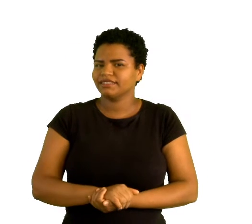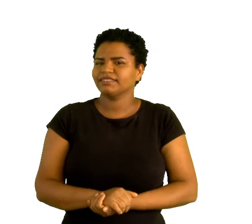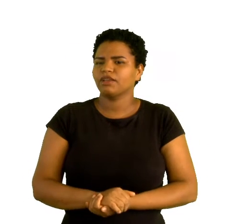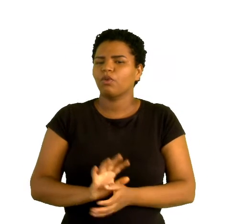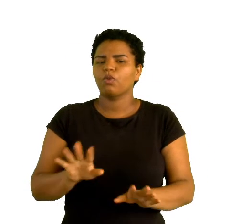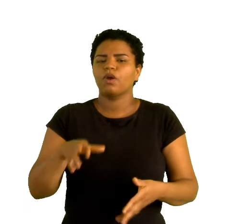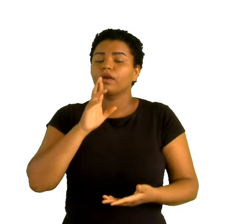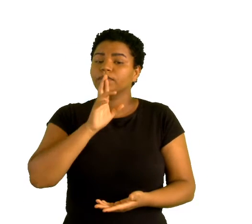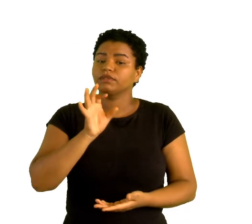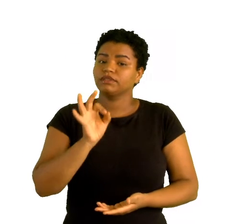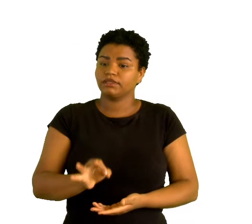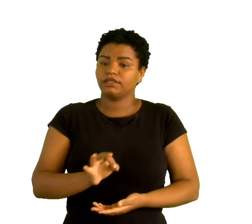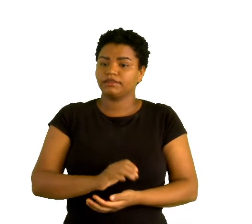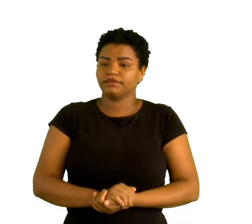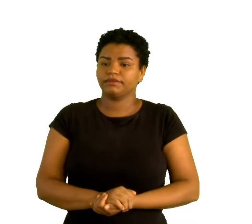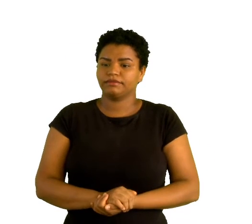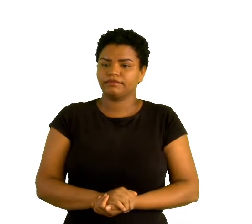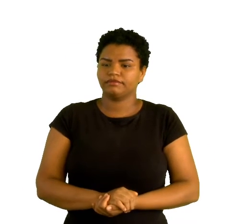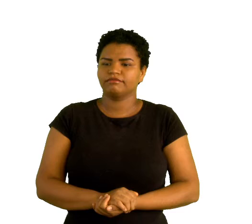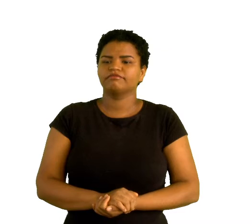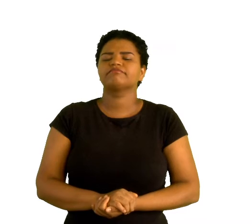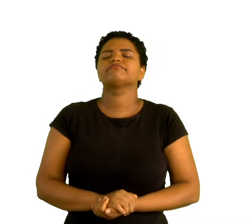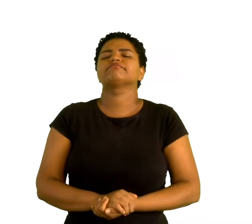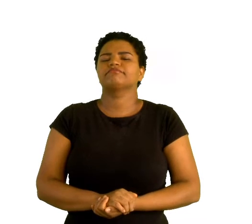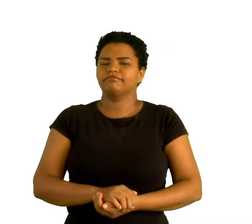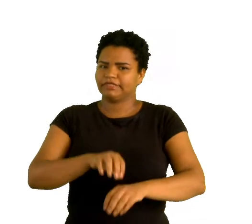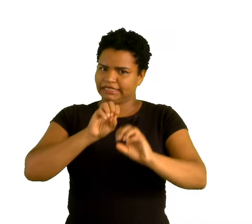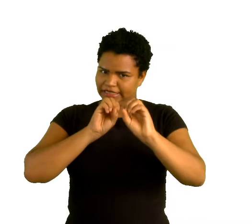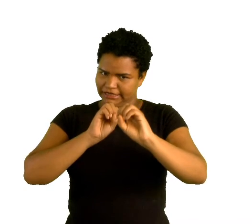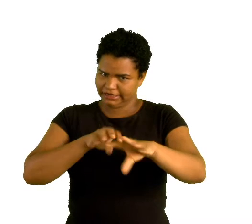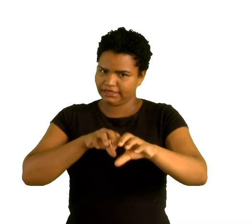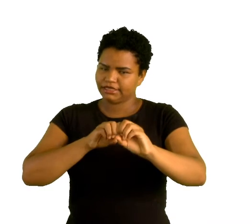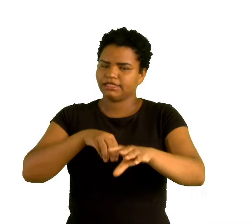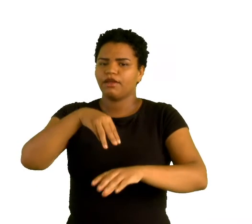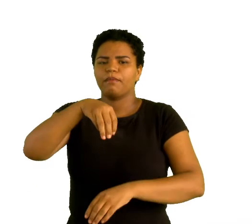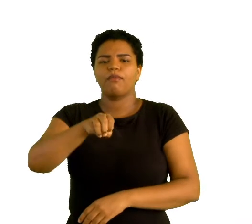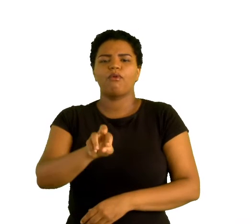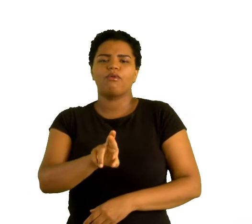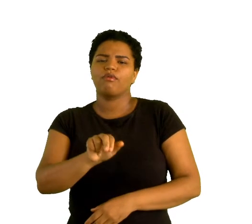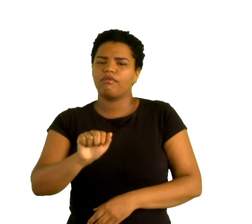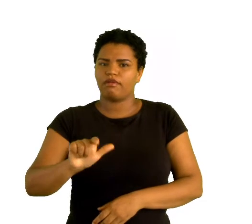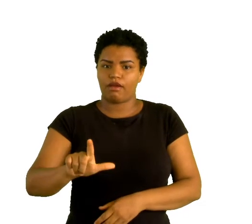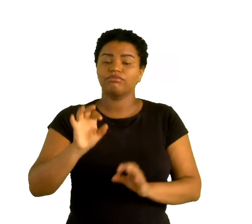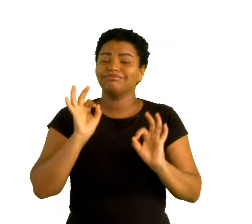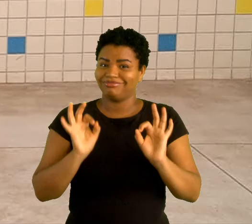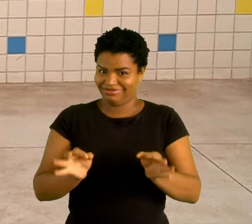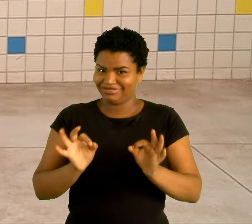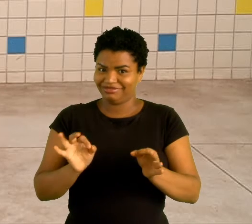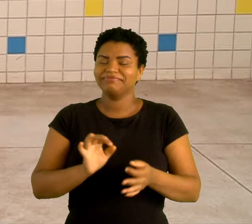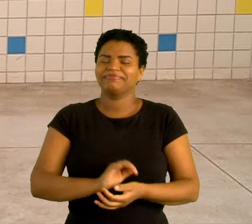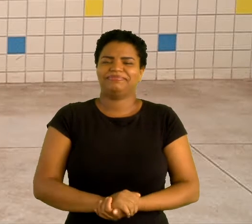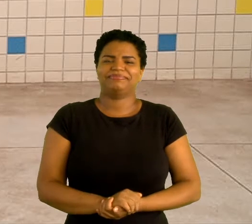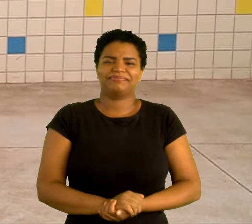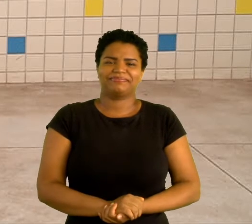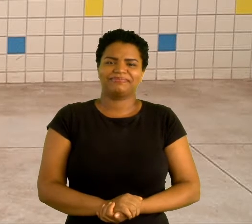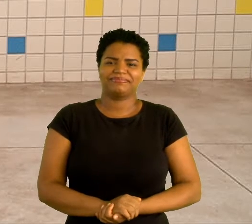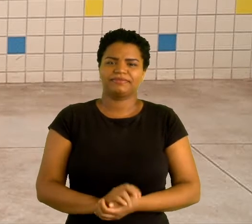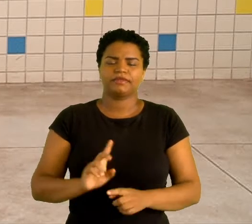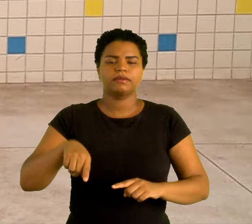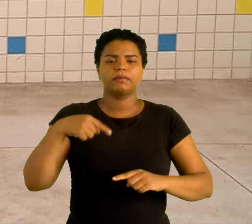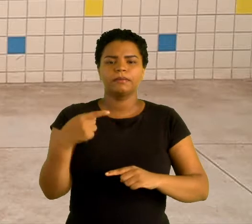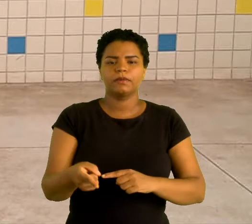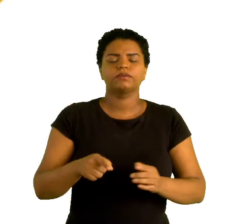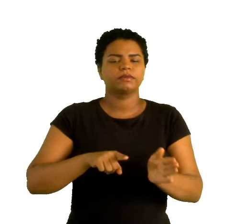certa? Dar uma lição de moral. Certinho? Agora, a próxima